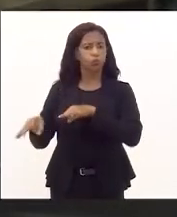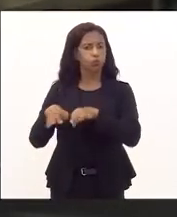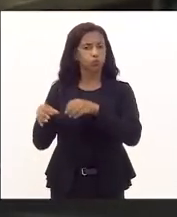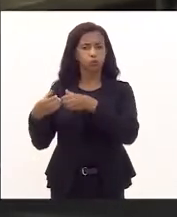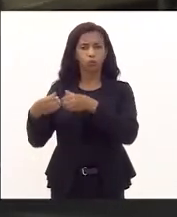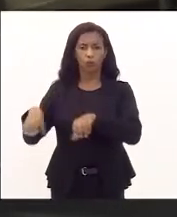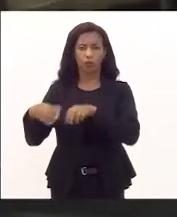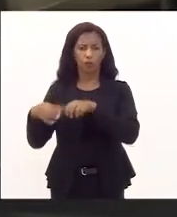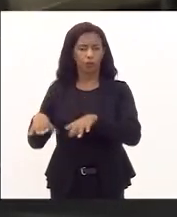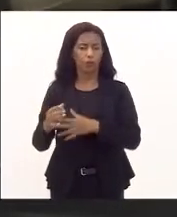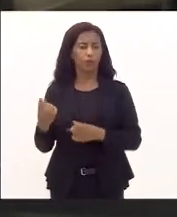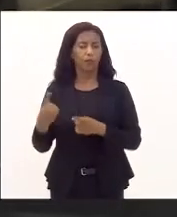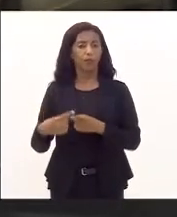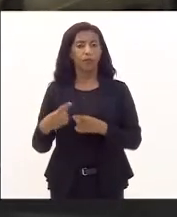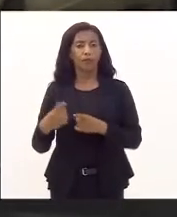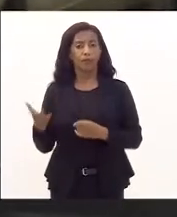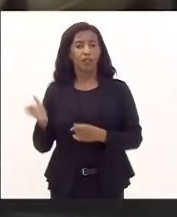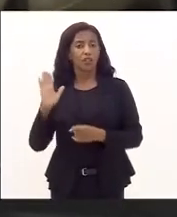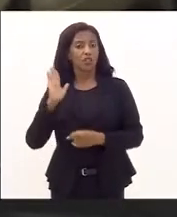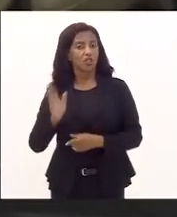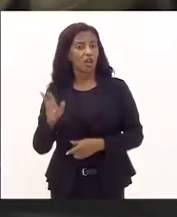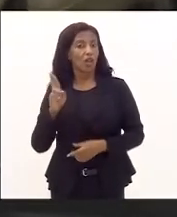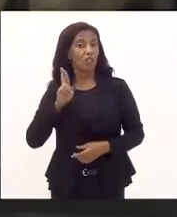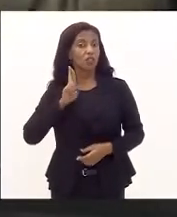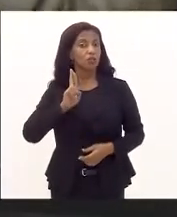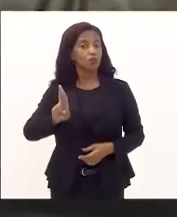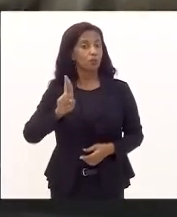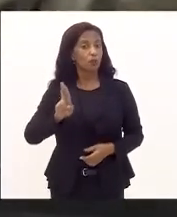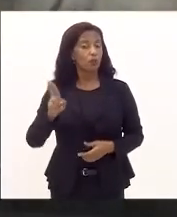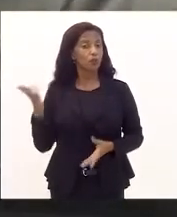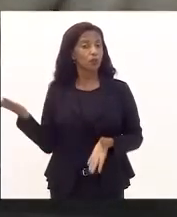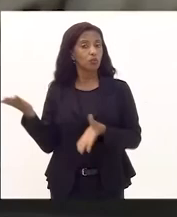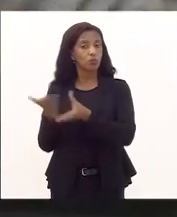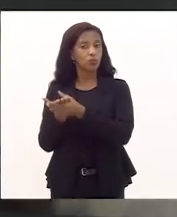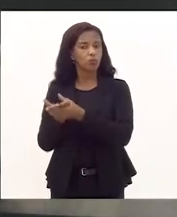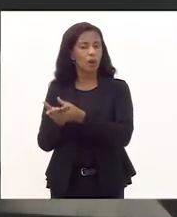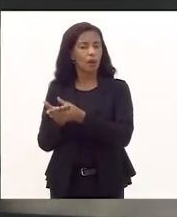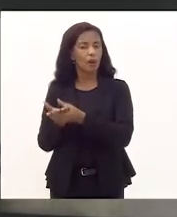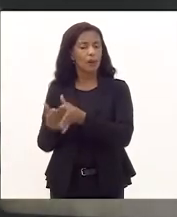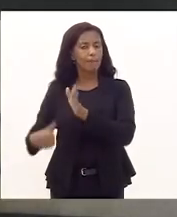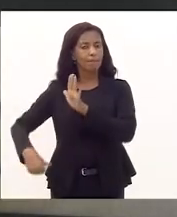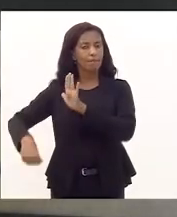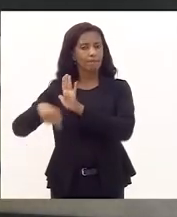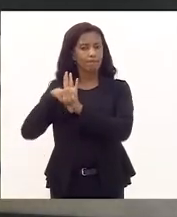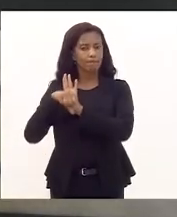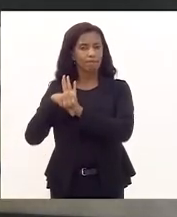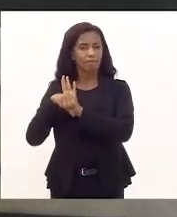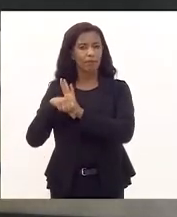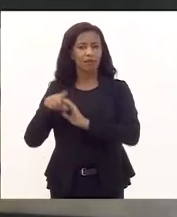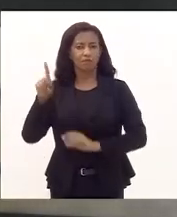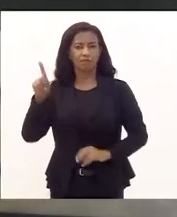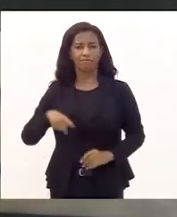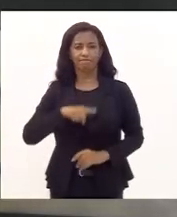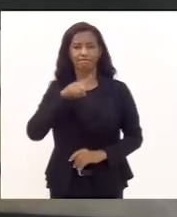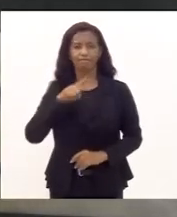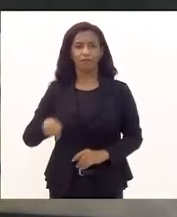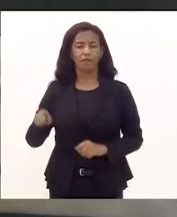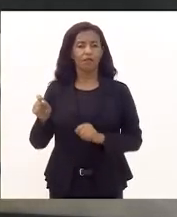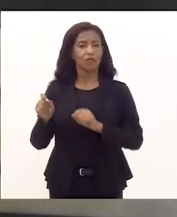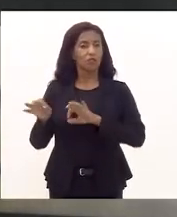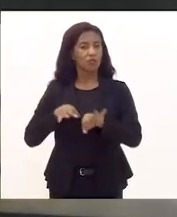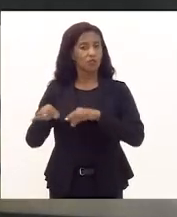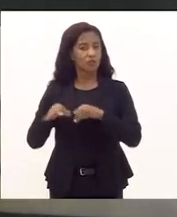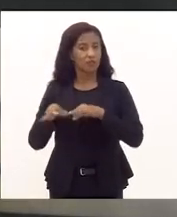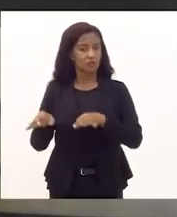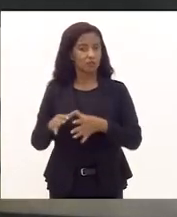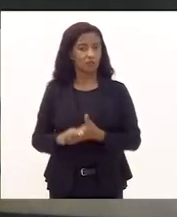concurso público, porque já responde um processo criminal, estava suspensa de elaborar esse concurso